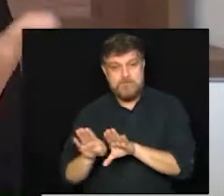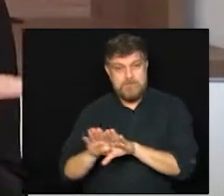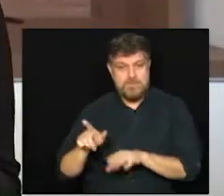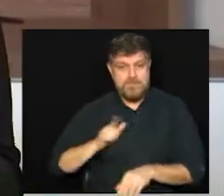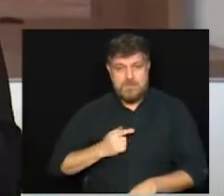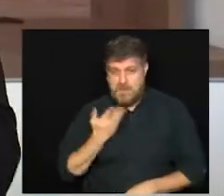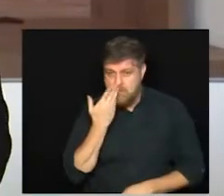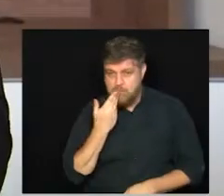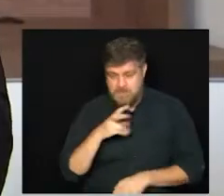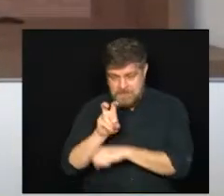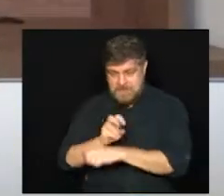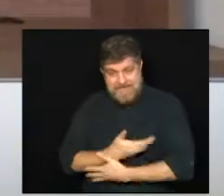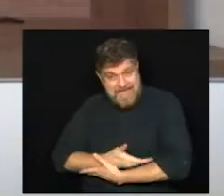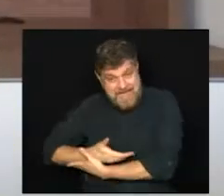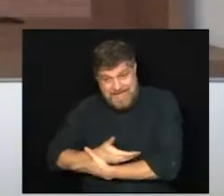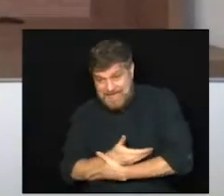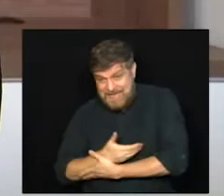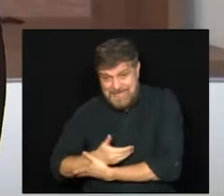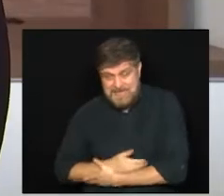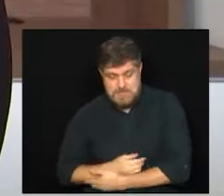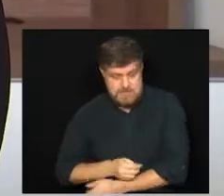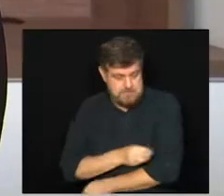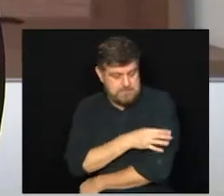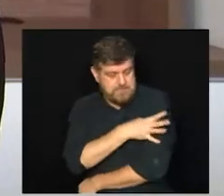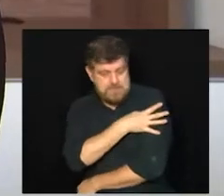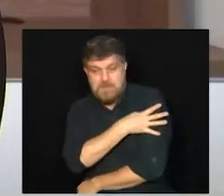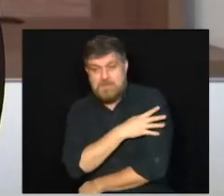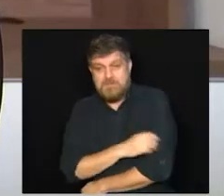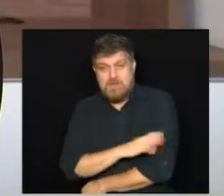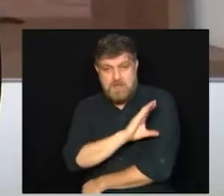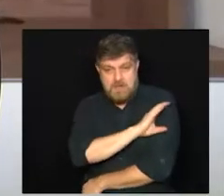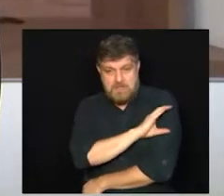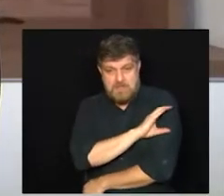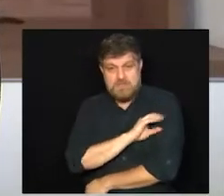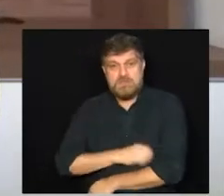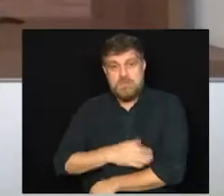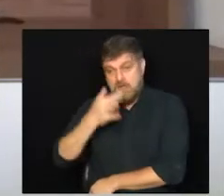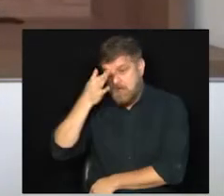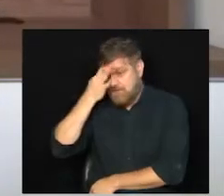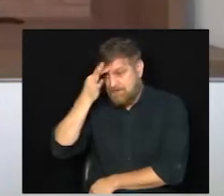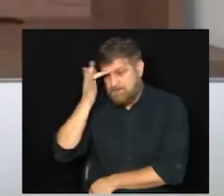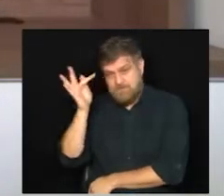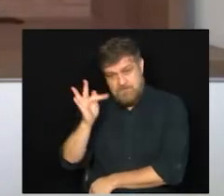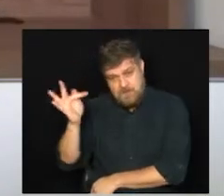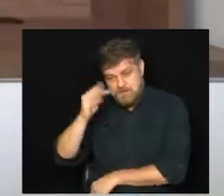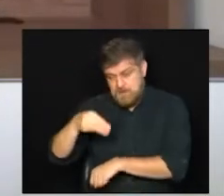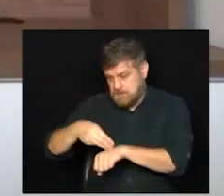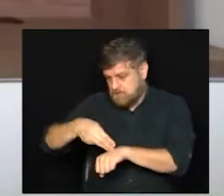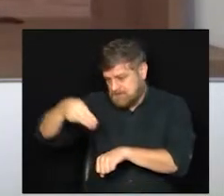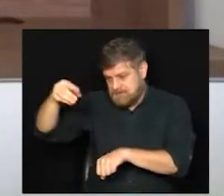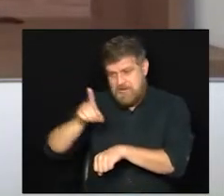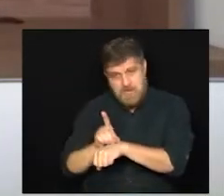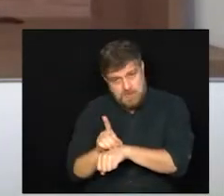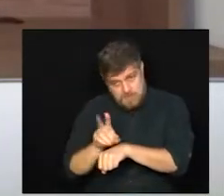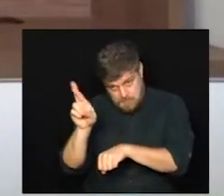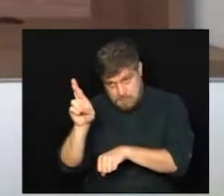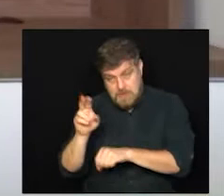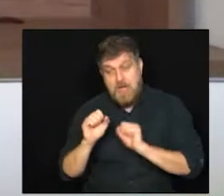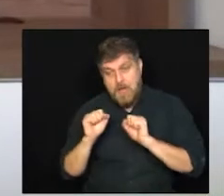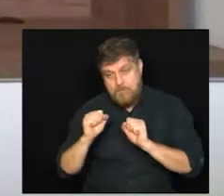da creche, ensino fundamental, ensino médio, faculdade, especialização, tá bom? Doutorado, mestrado, coisas do